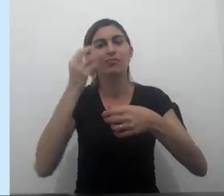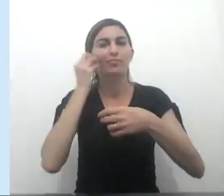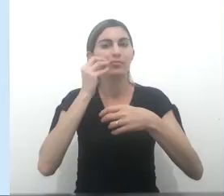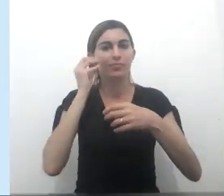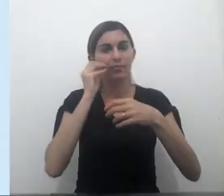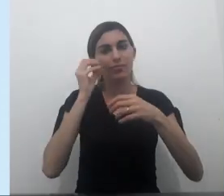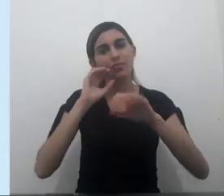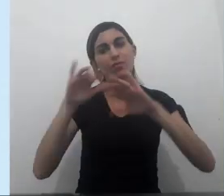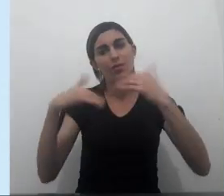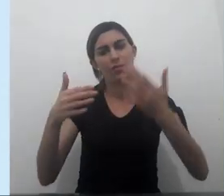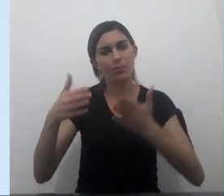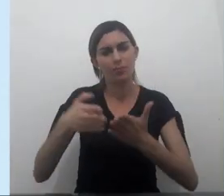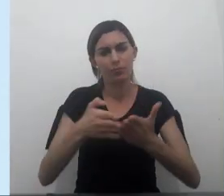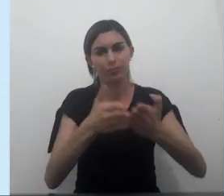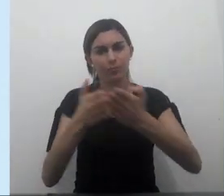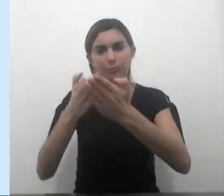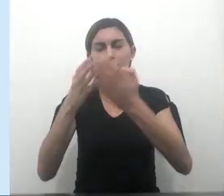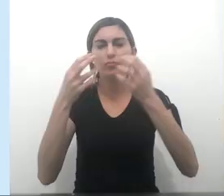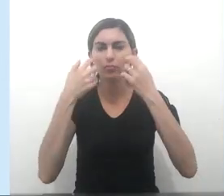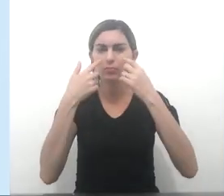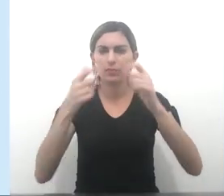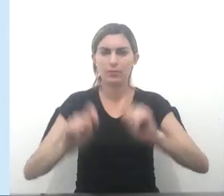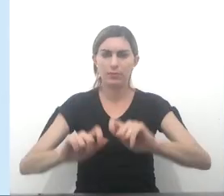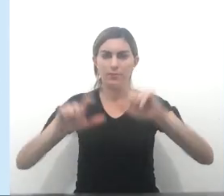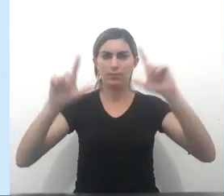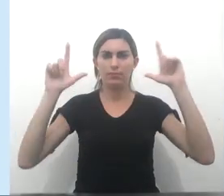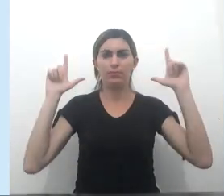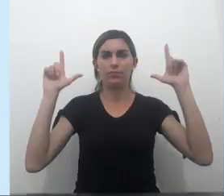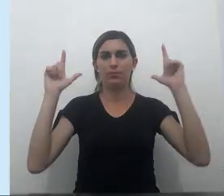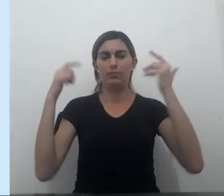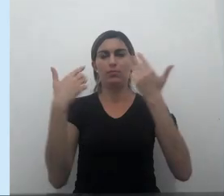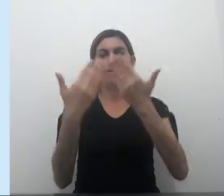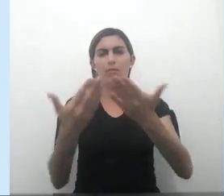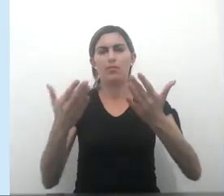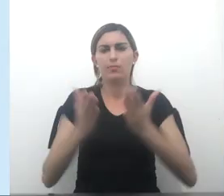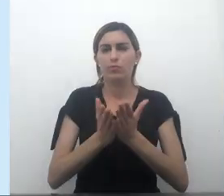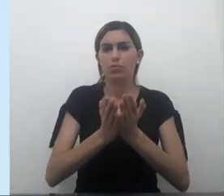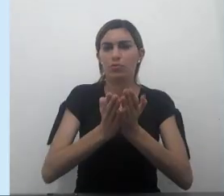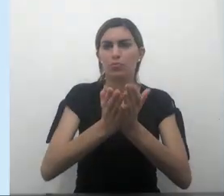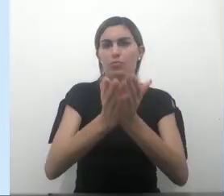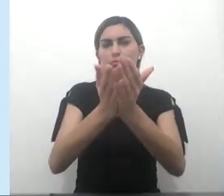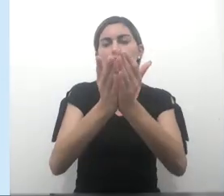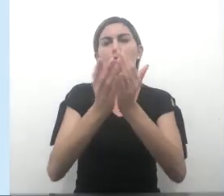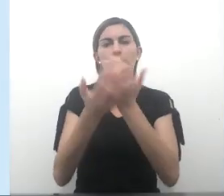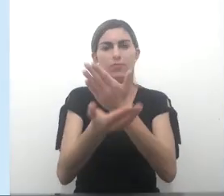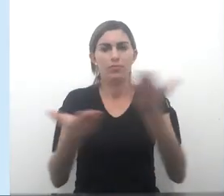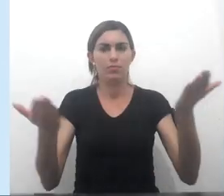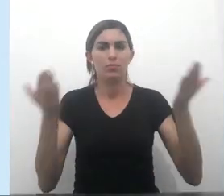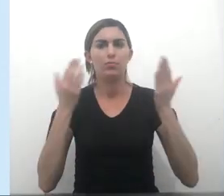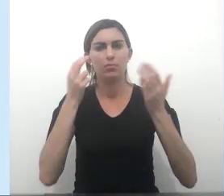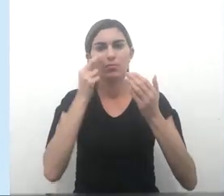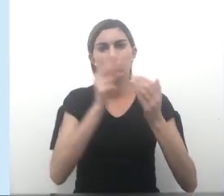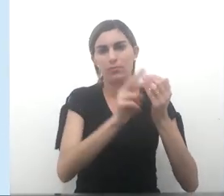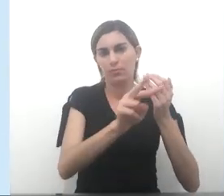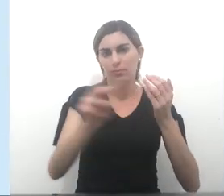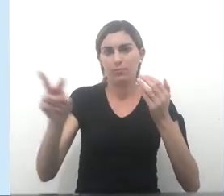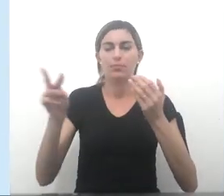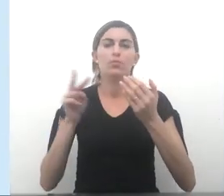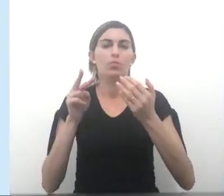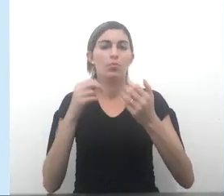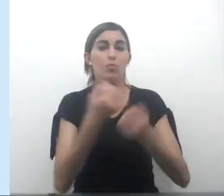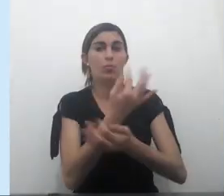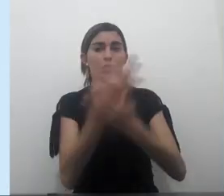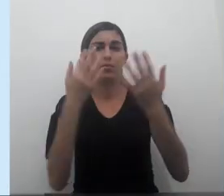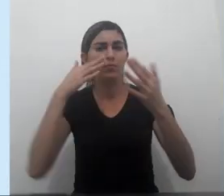ver, né, na questão marinha, como você observa na tela agora aí, essas embarcações, né? Garanto que você deve ter visto essas embarcações